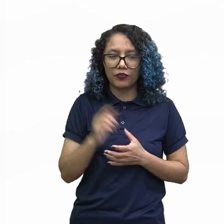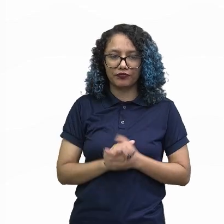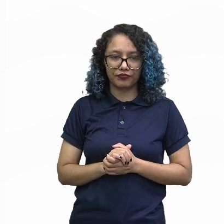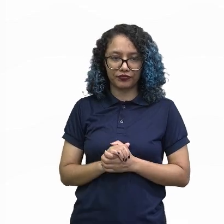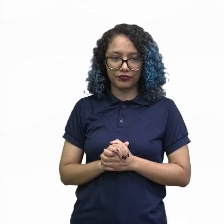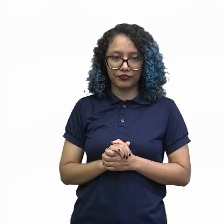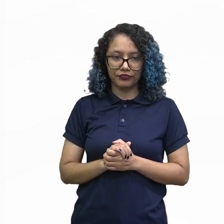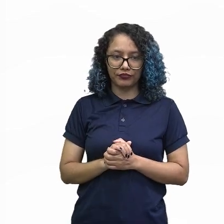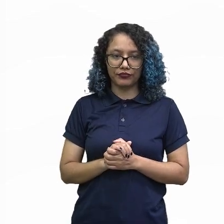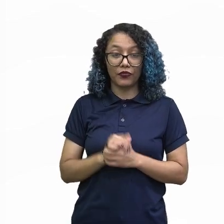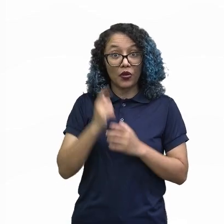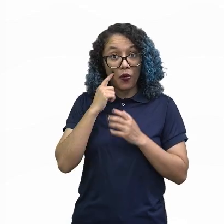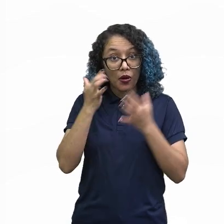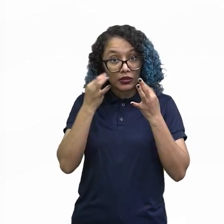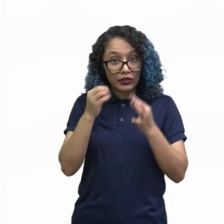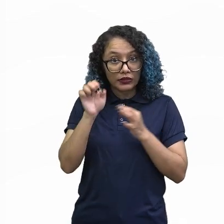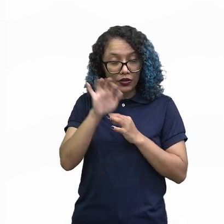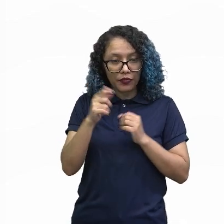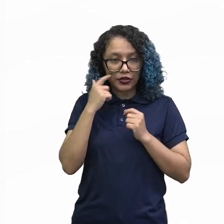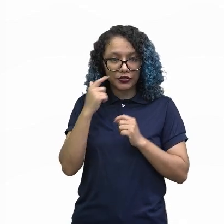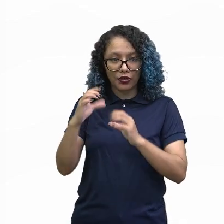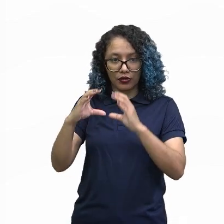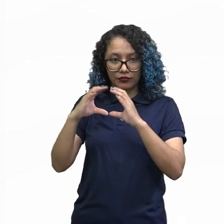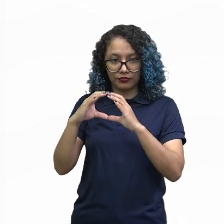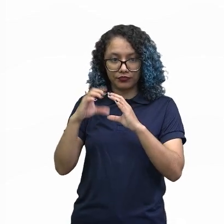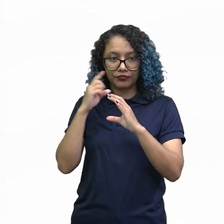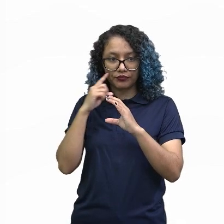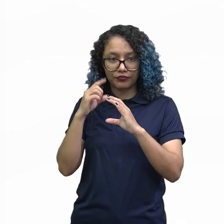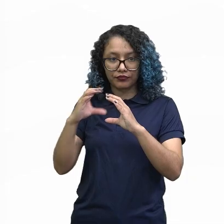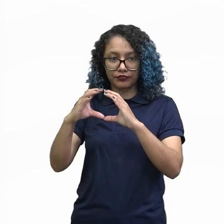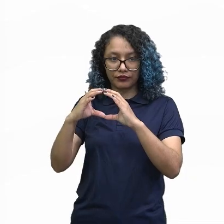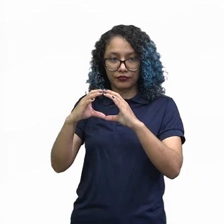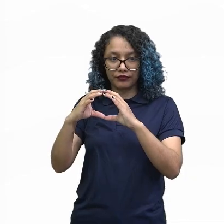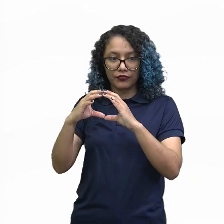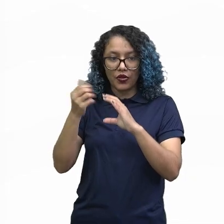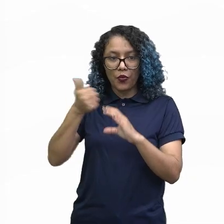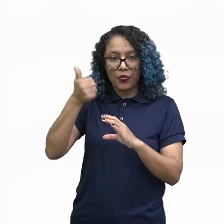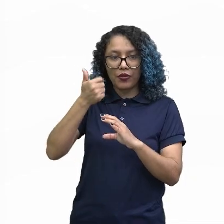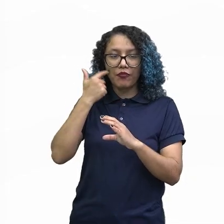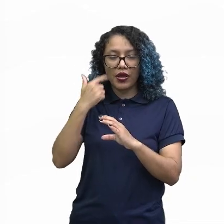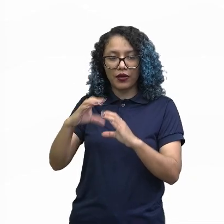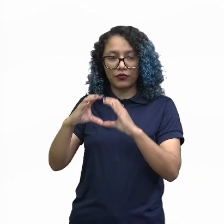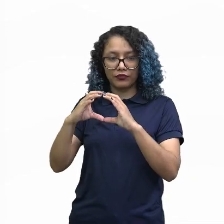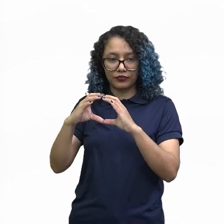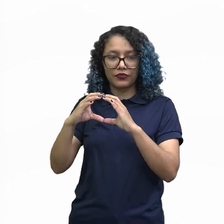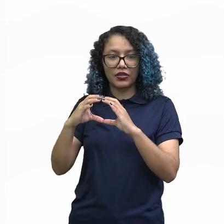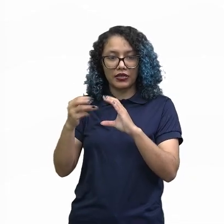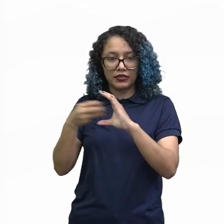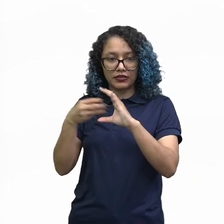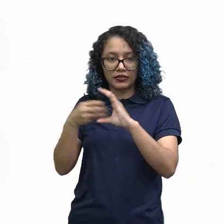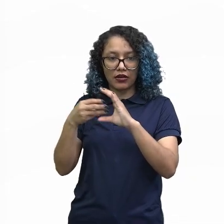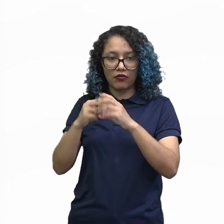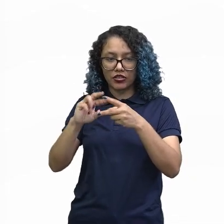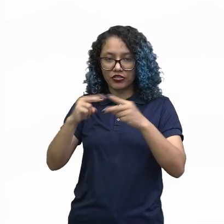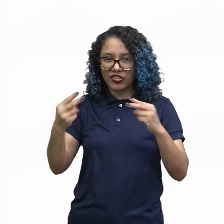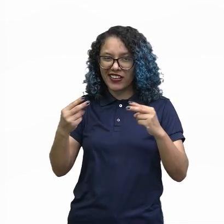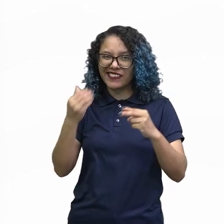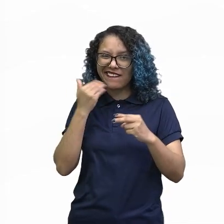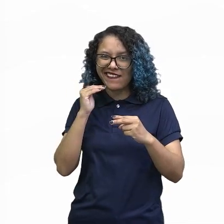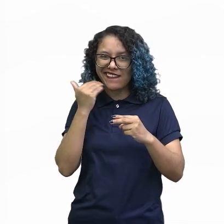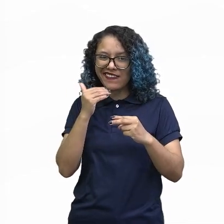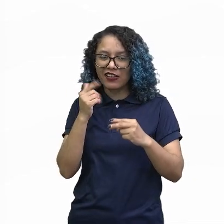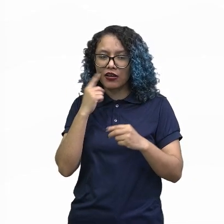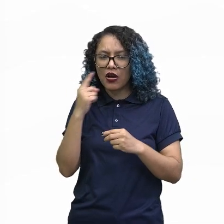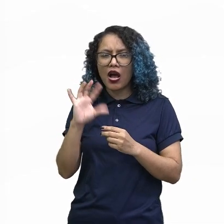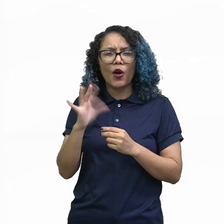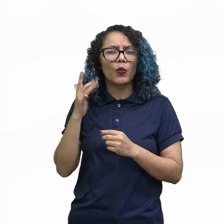só, acompanha comigo aí na imagem que você tem na primeira parte, marcado ali o número 1, células com genes não funcionais. O que está